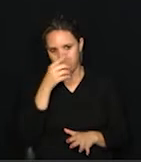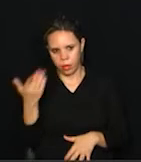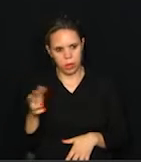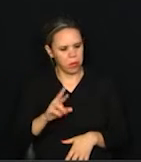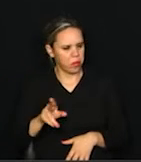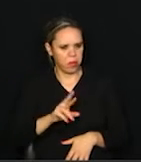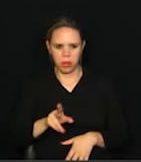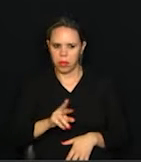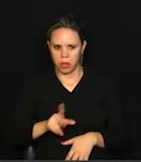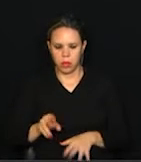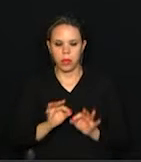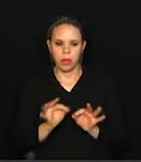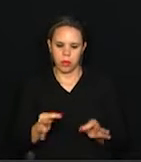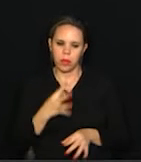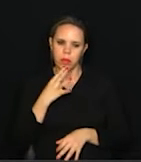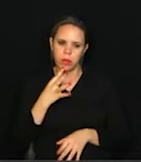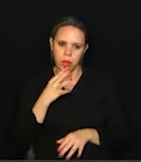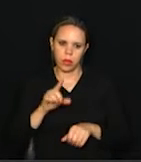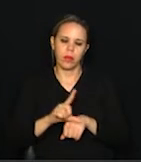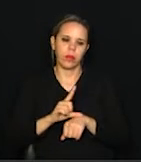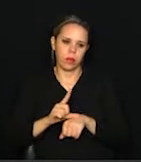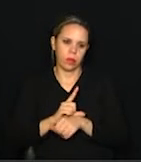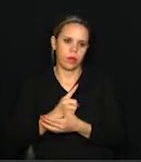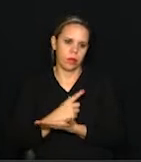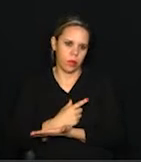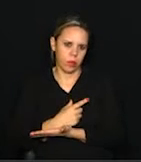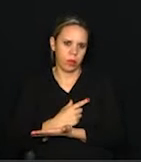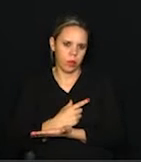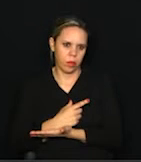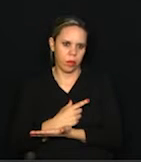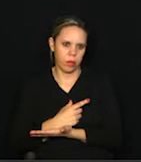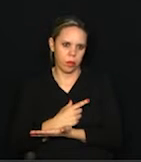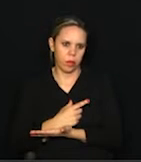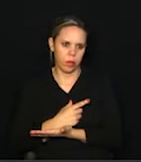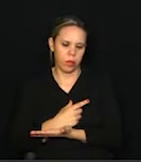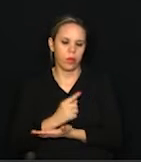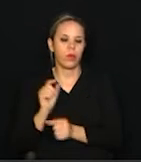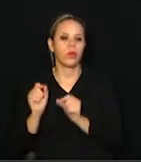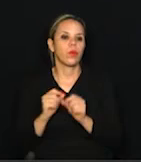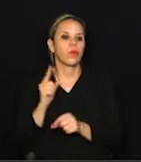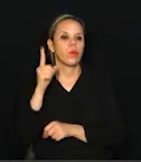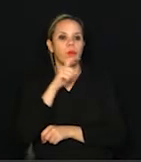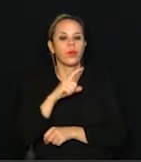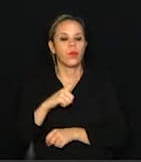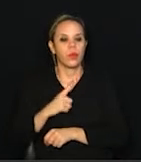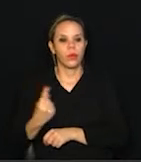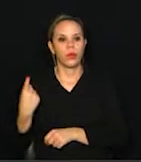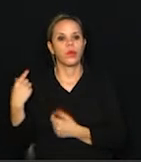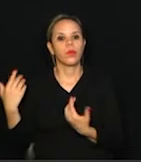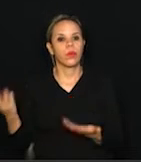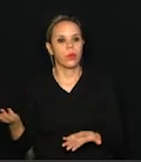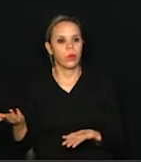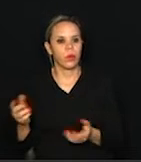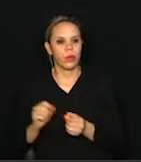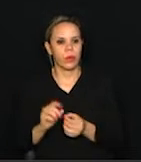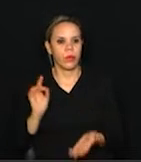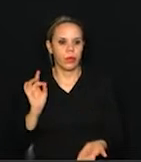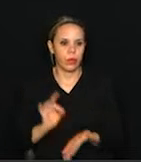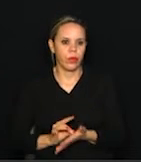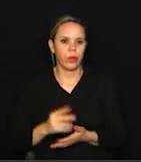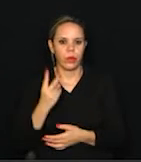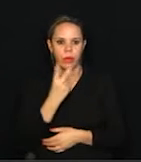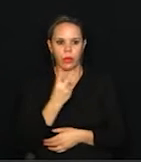é, ao conhecermos a legislação. O grande complicômetro que nós tivemos foi, de fato, essas